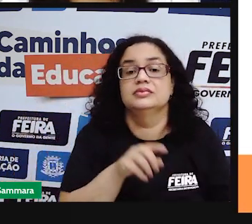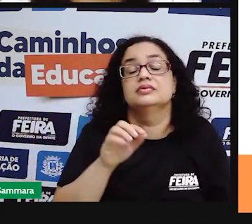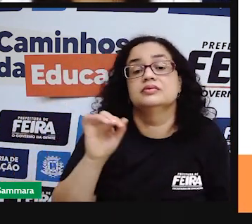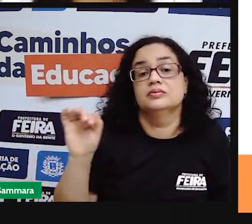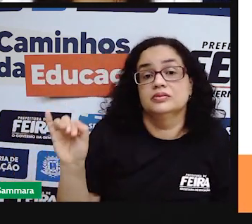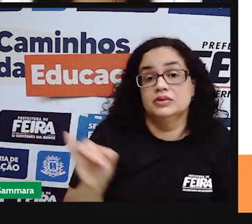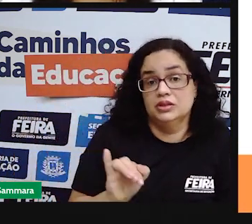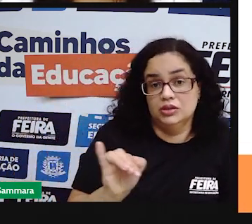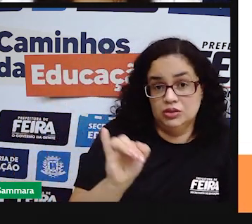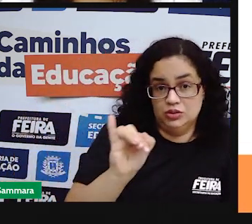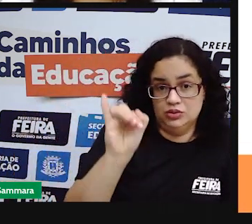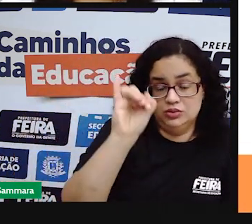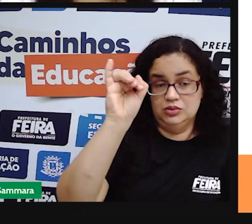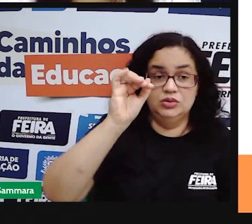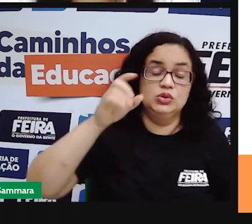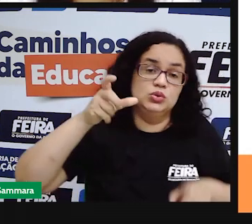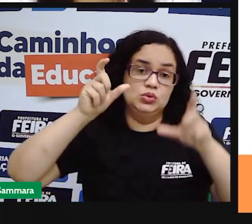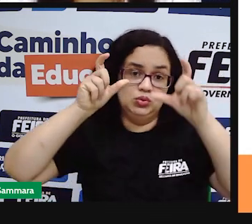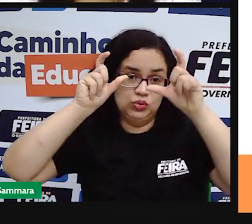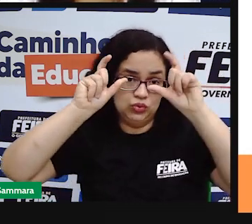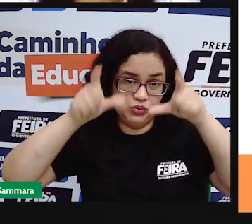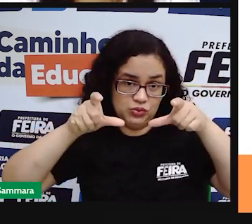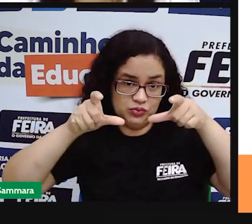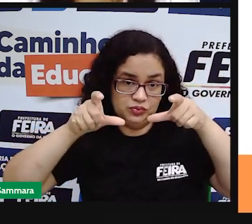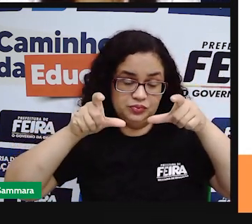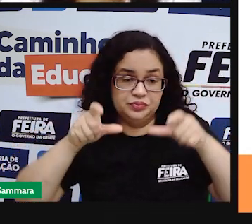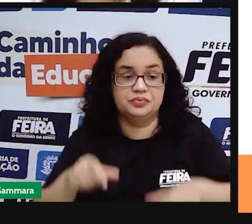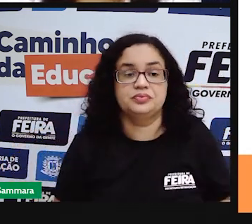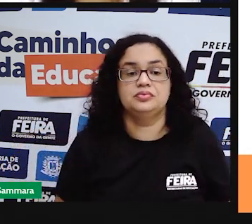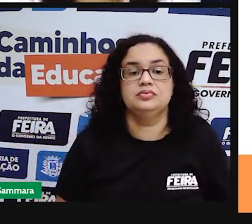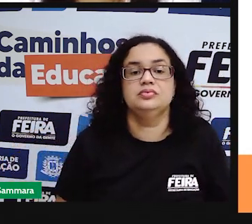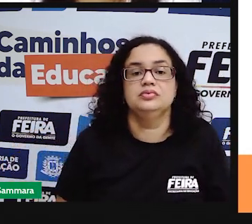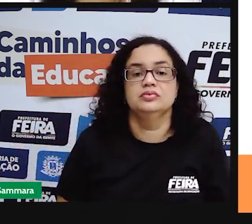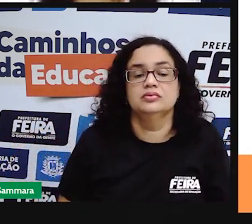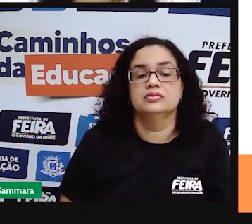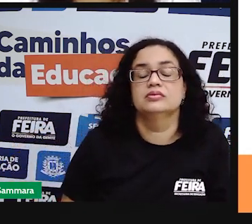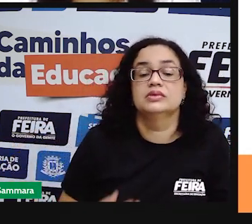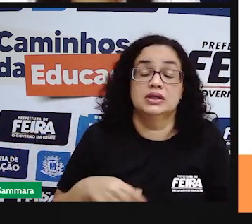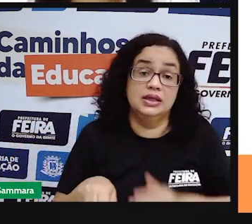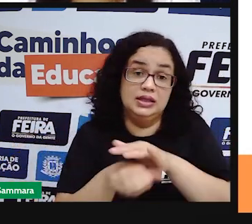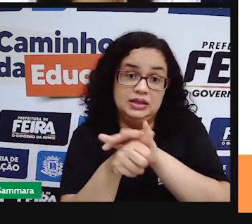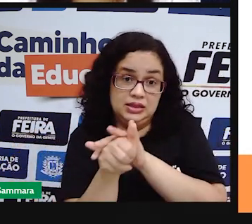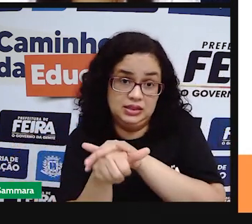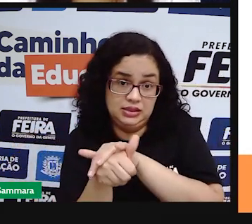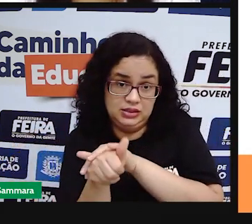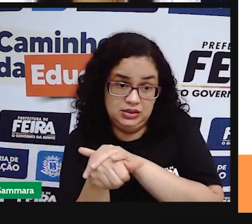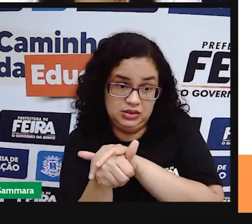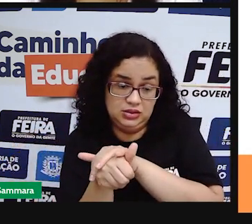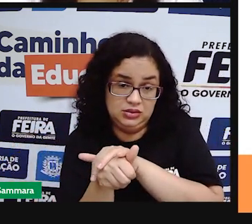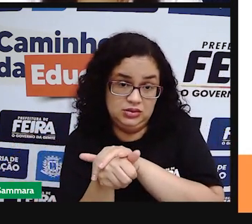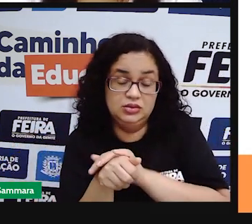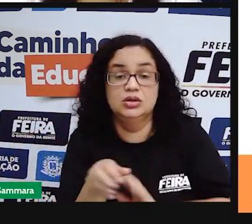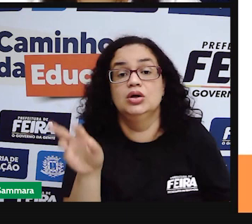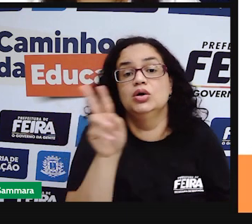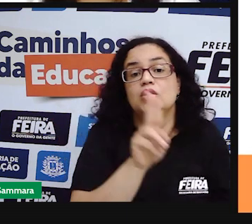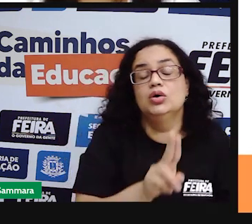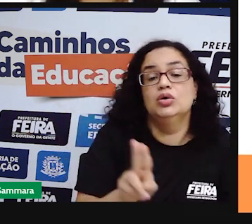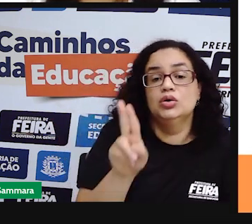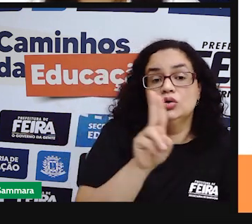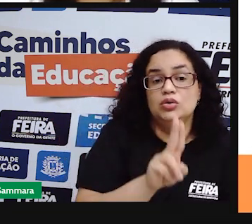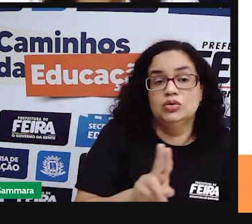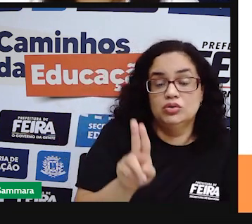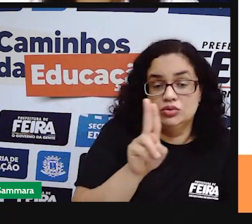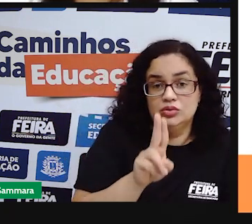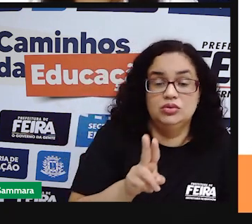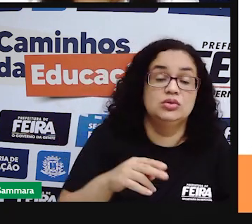importante na localização, quando a gente fala em movimentação. Então, a tartaruga e o golfinho foram utilizados aqui nessa